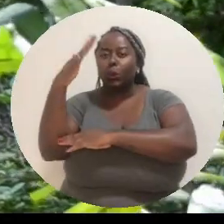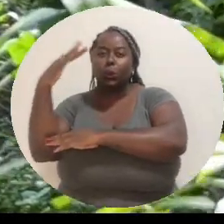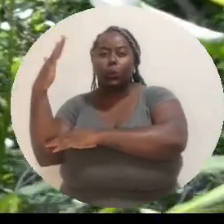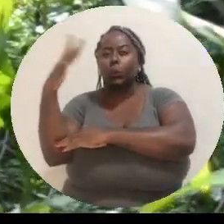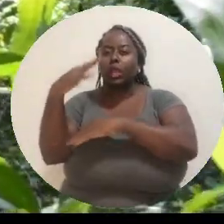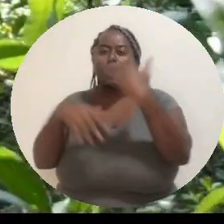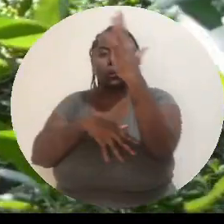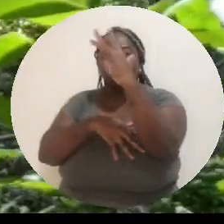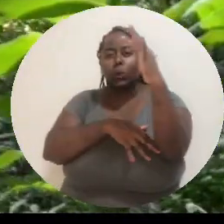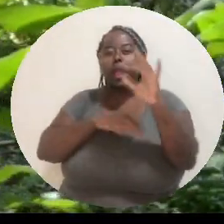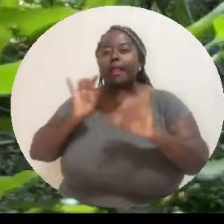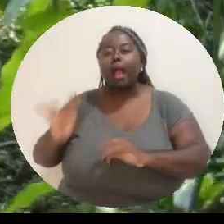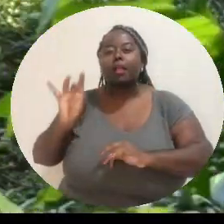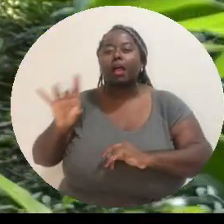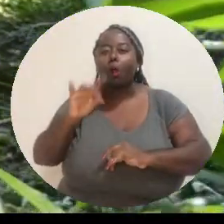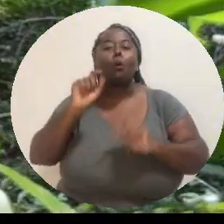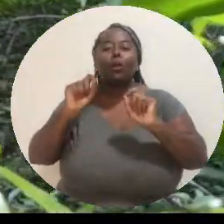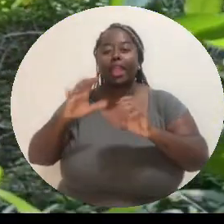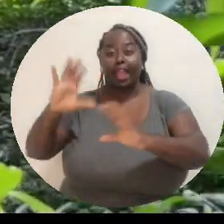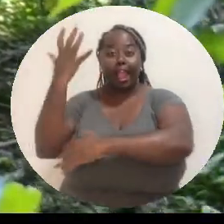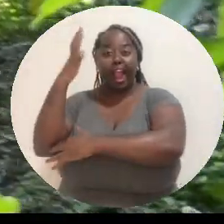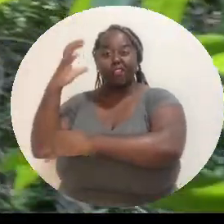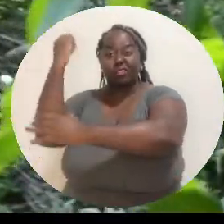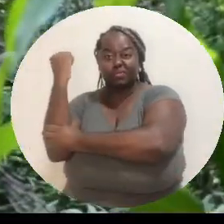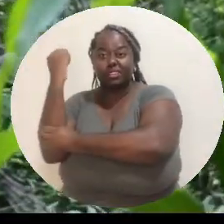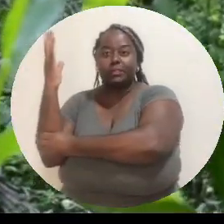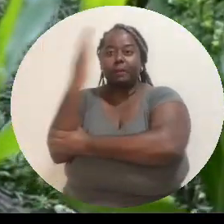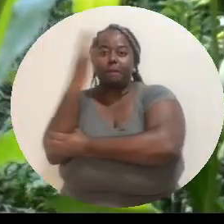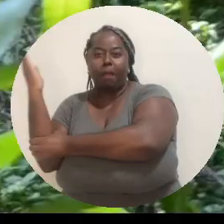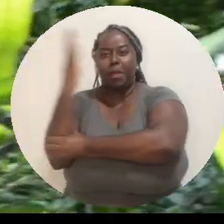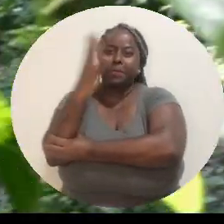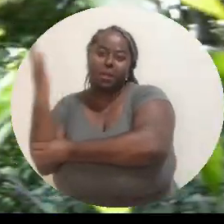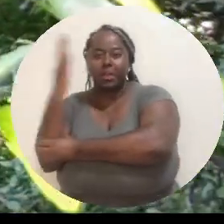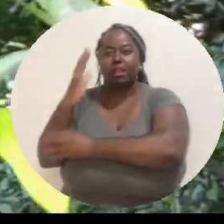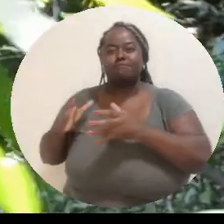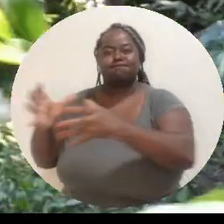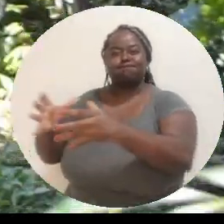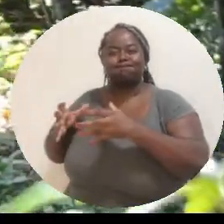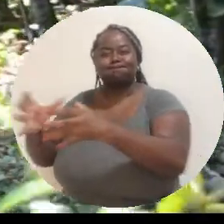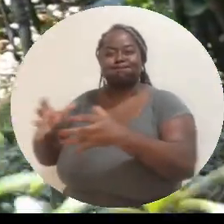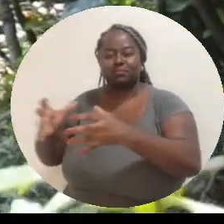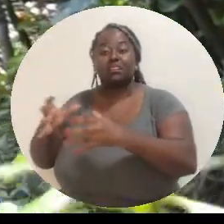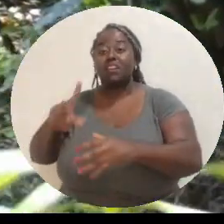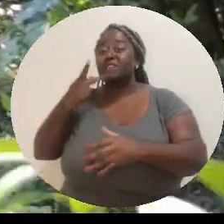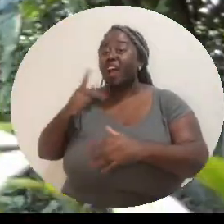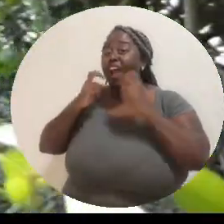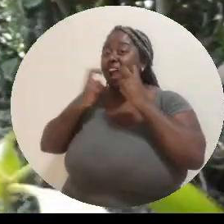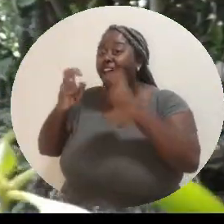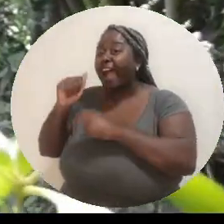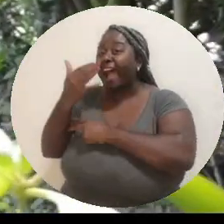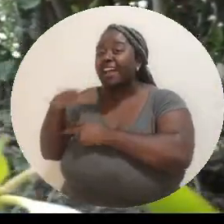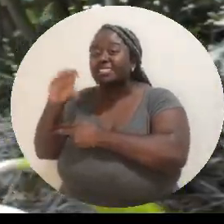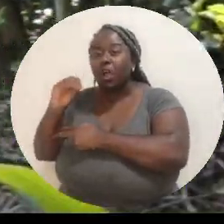equipe segurou num tronco, num galho e foi chacoalhando dessa forma. E quando batia lá, falava ação, a gente já começava a balançar.